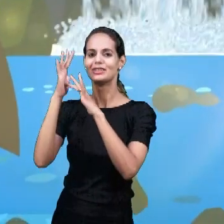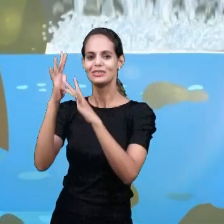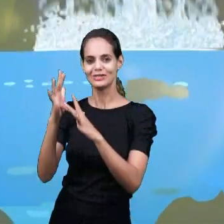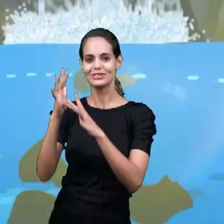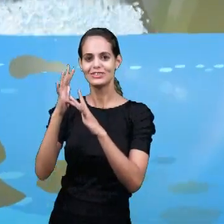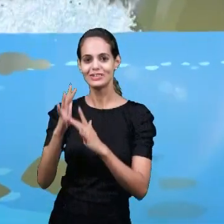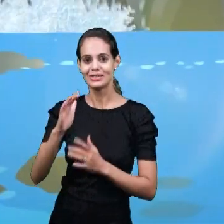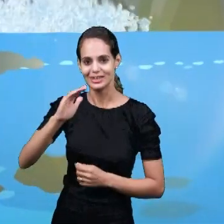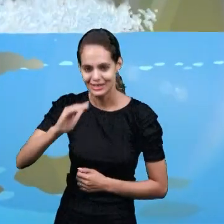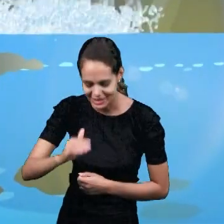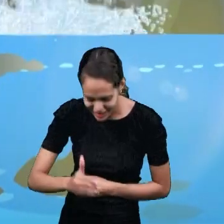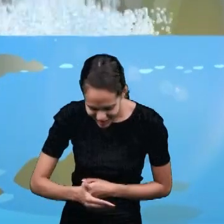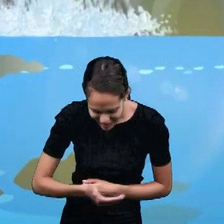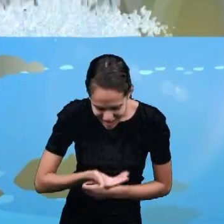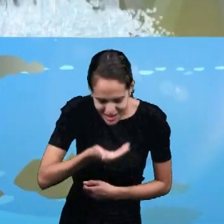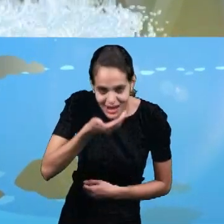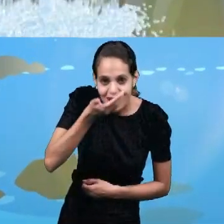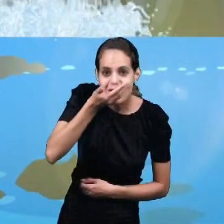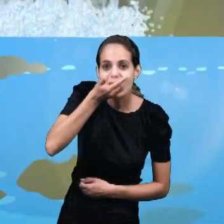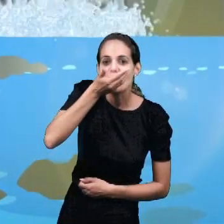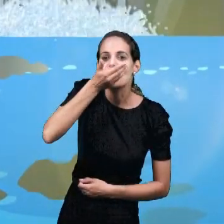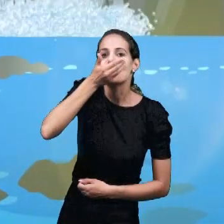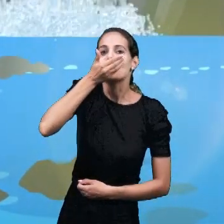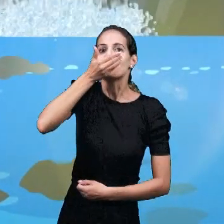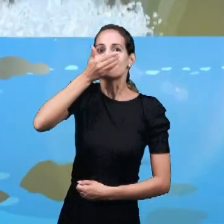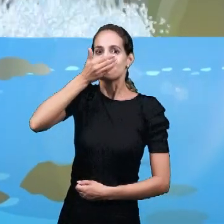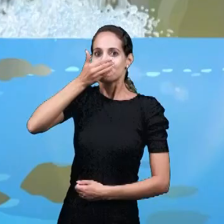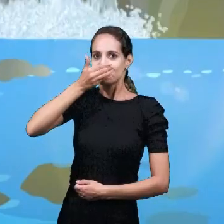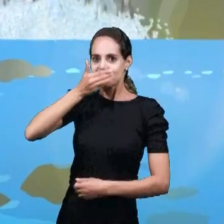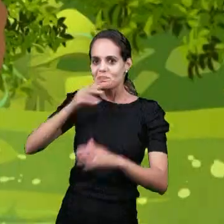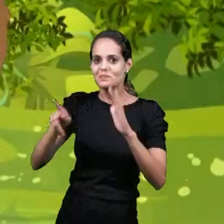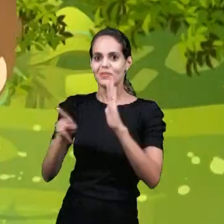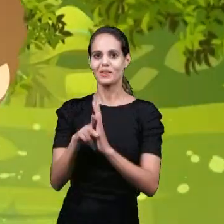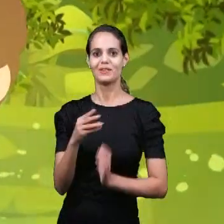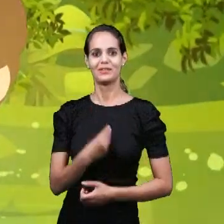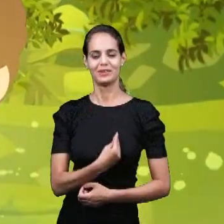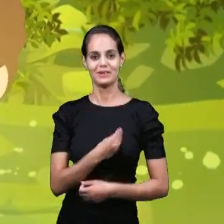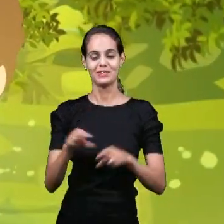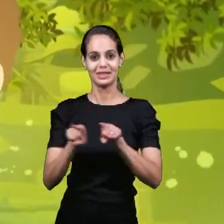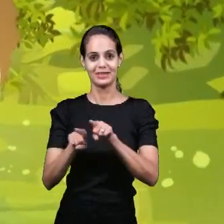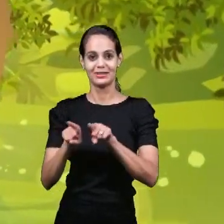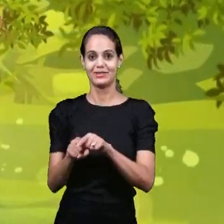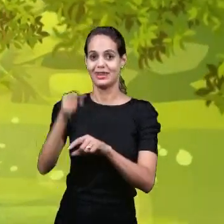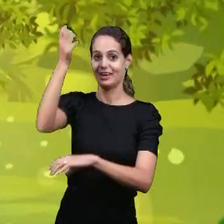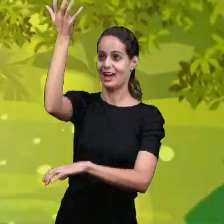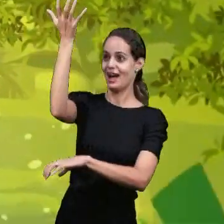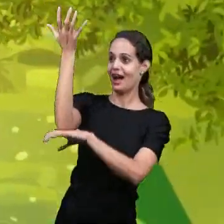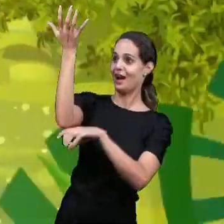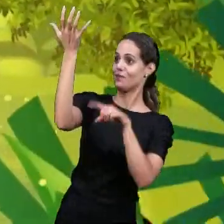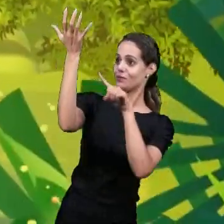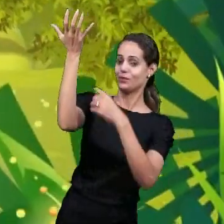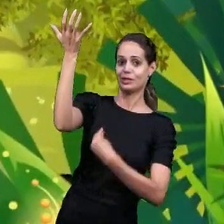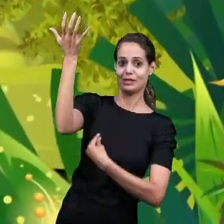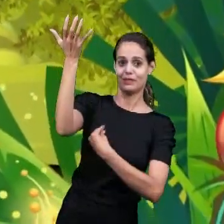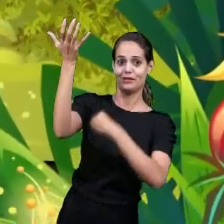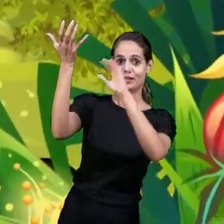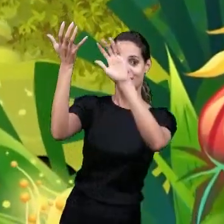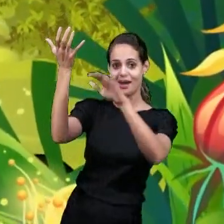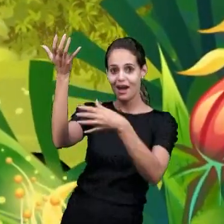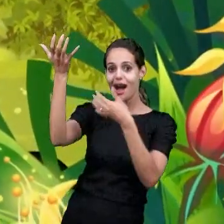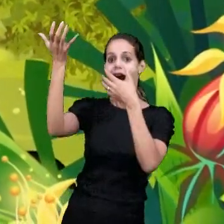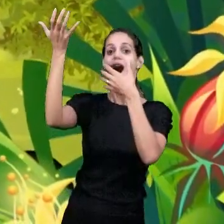da água da vida. Quero comer da árvore da vida. Com